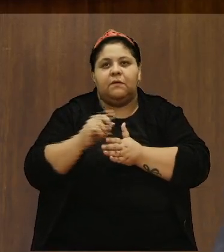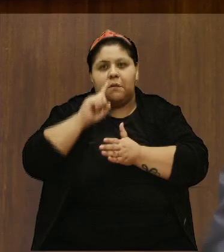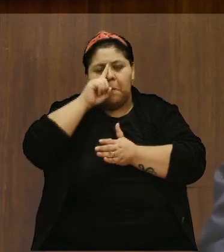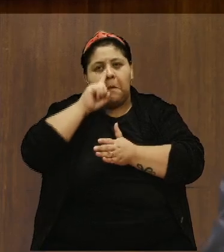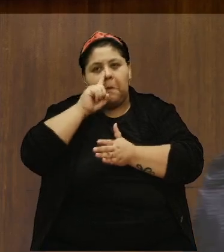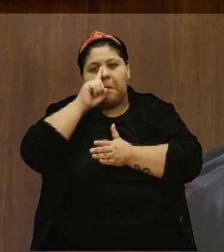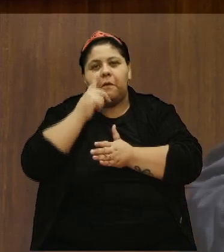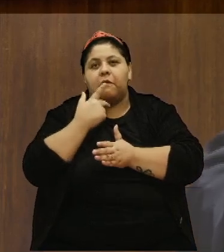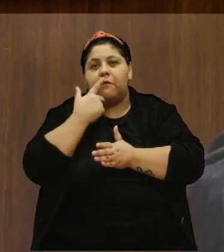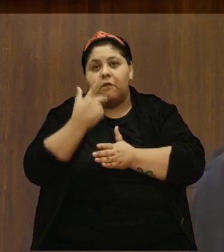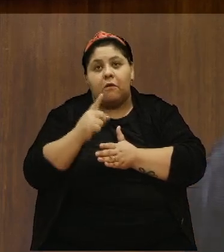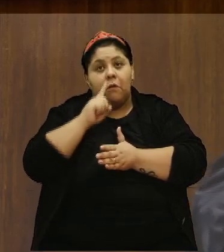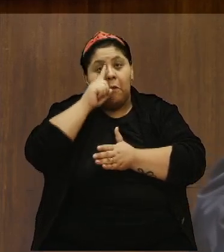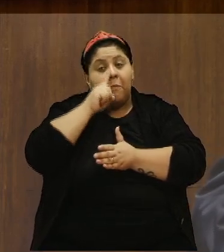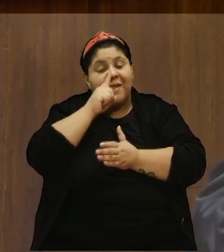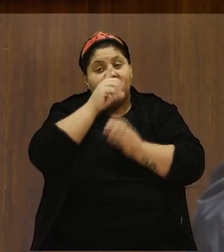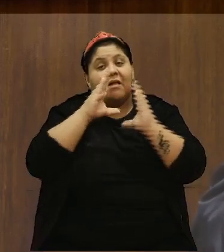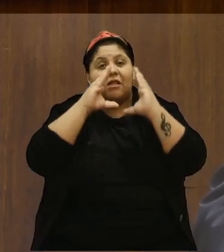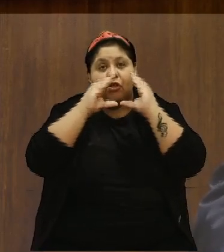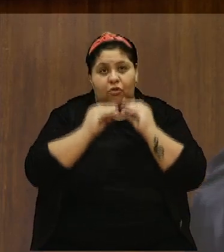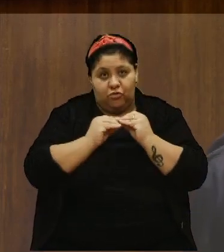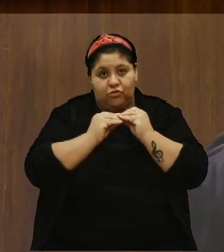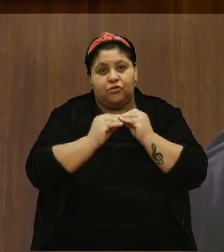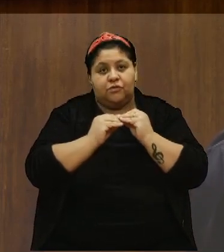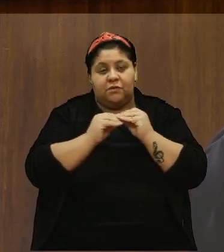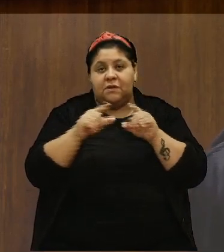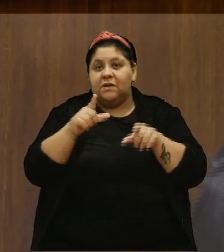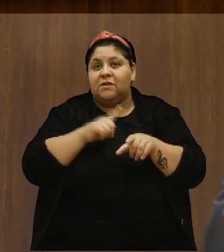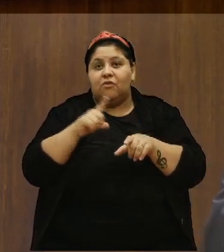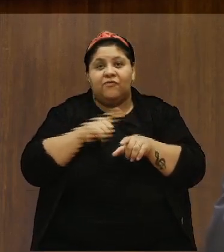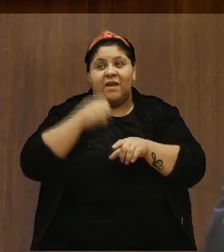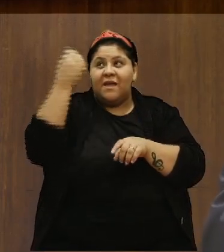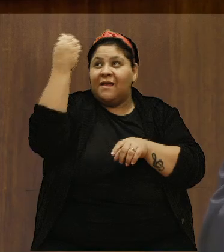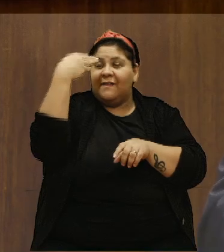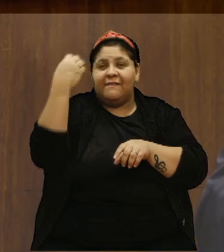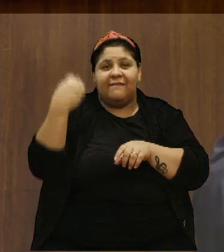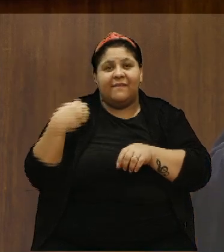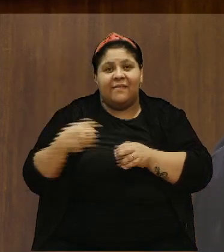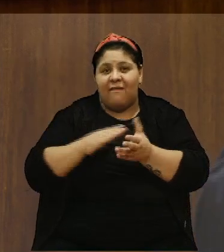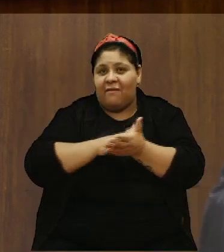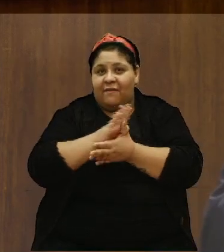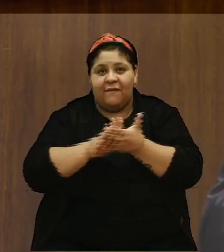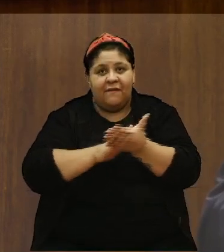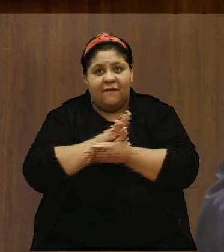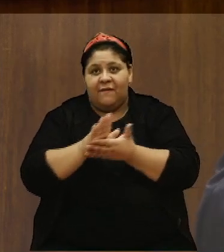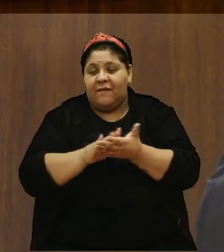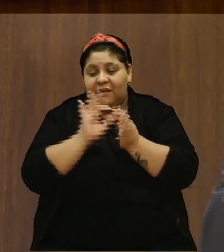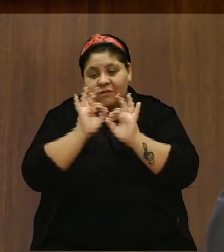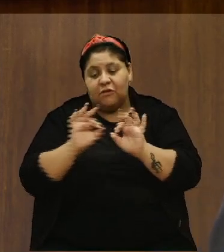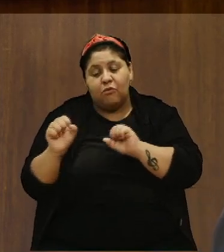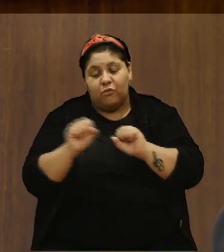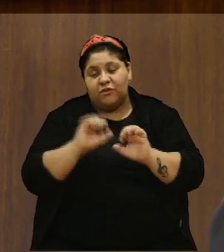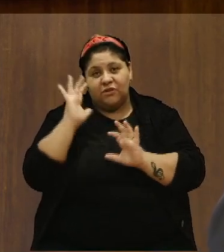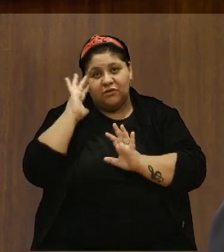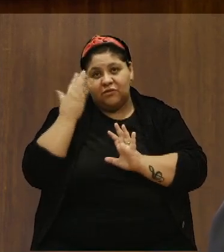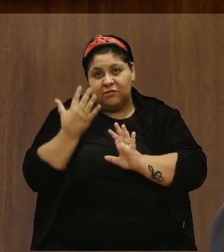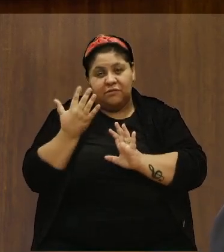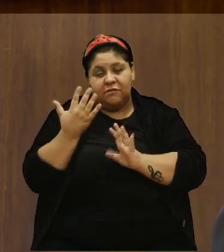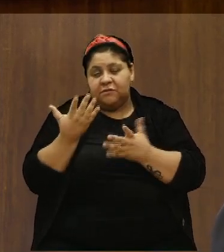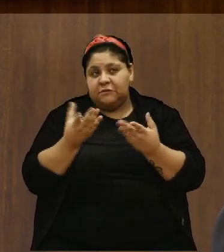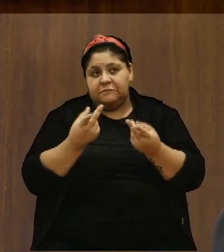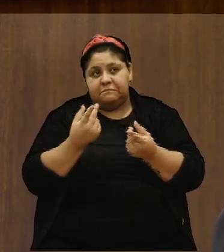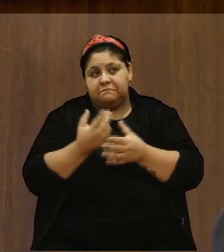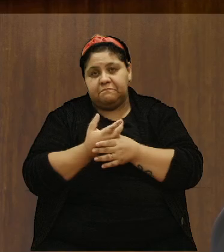queria destacar o perigo à noite desse local, porque não tem sinalização viária. É uma situação simples, podia ser solucionada com